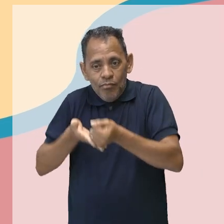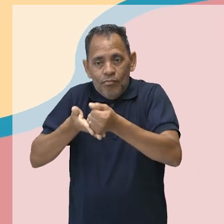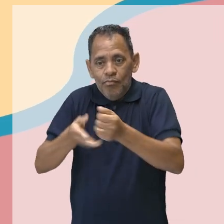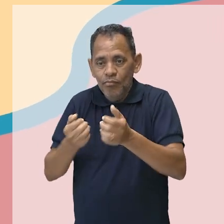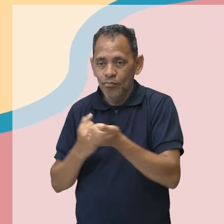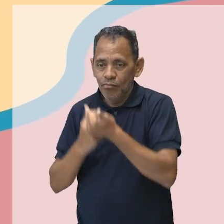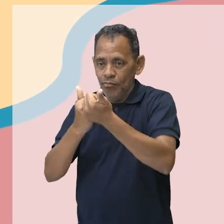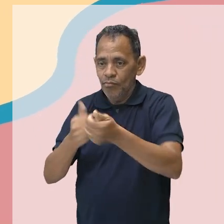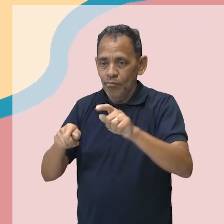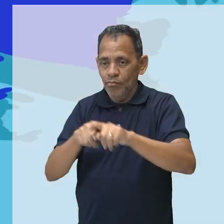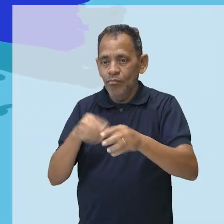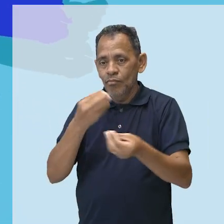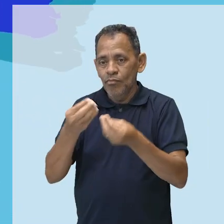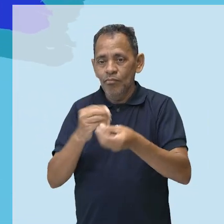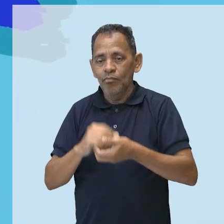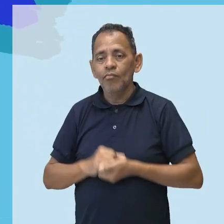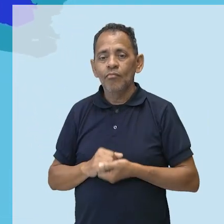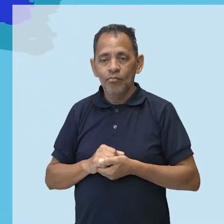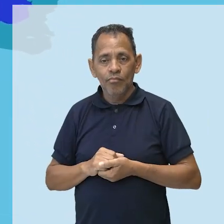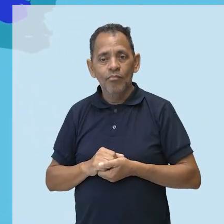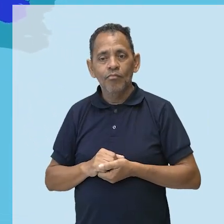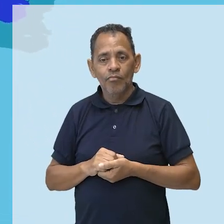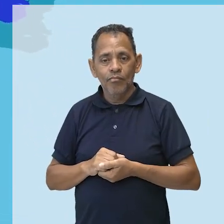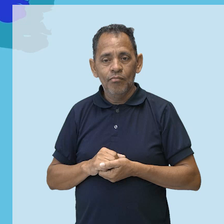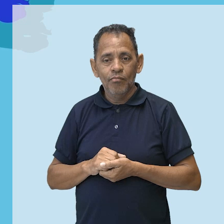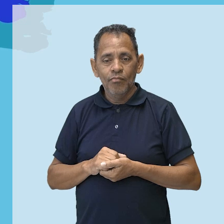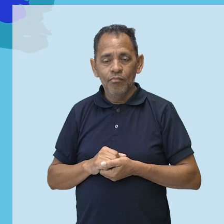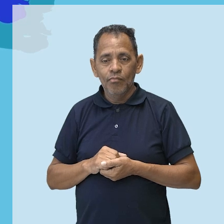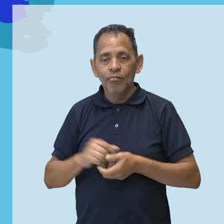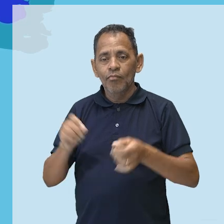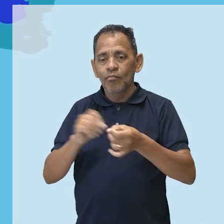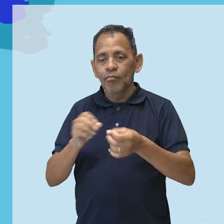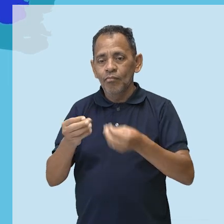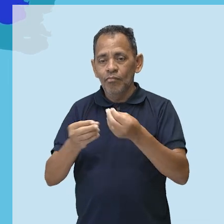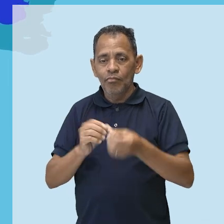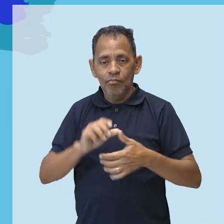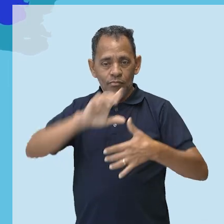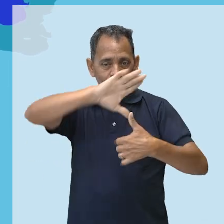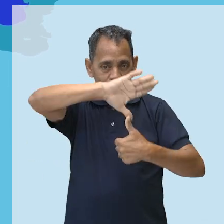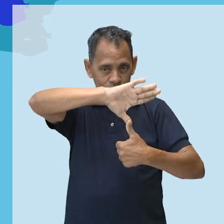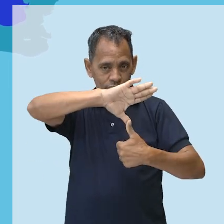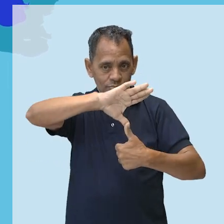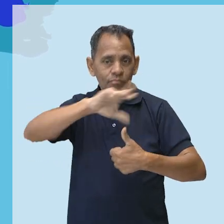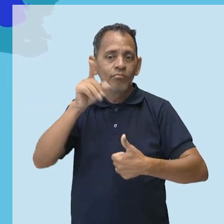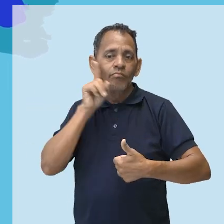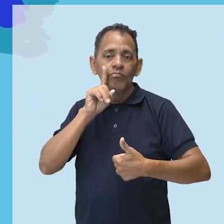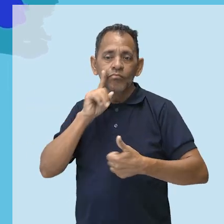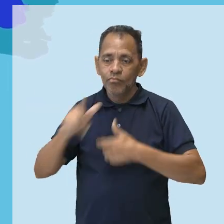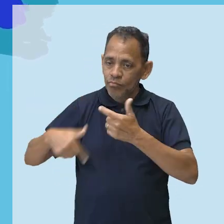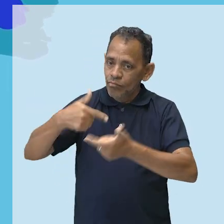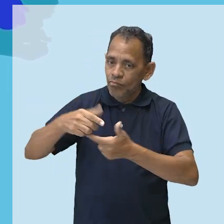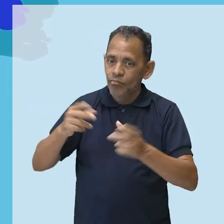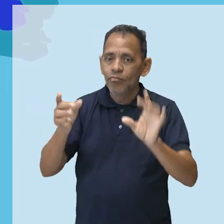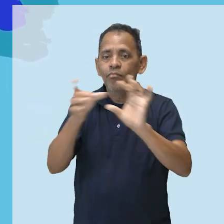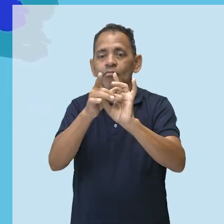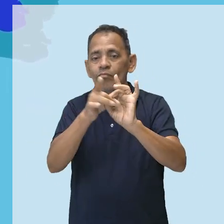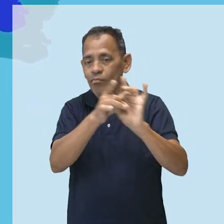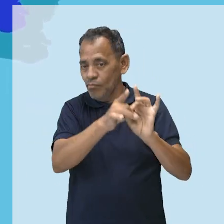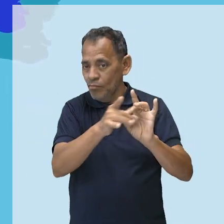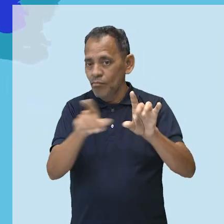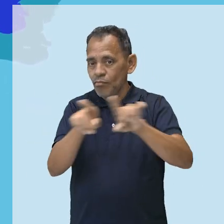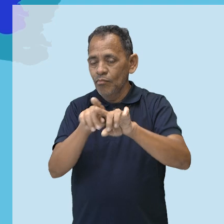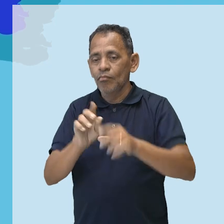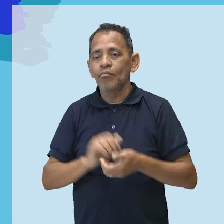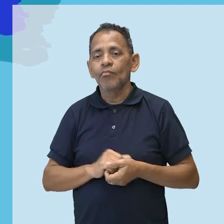realização pessoal. Na América do Norte, como nos Estados Unidos, o trabalho é muitas vezes associado ao sucesso